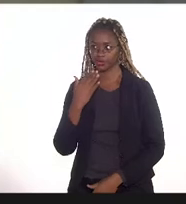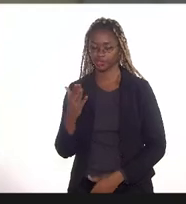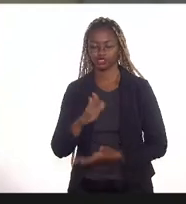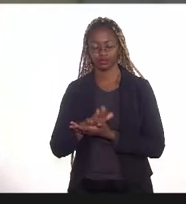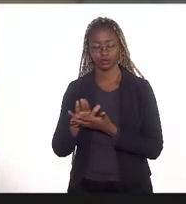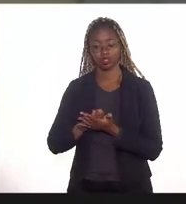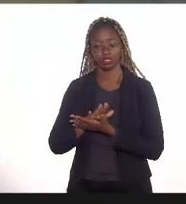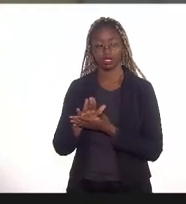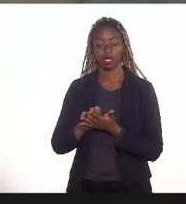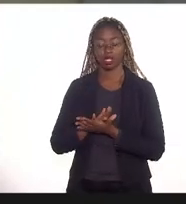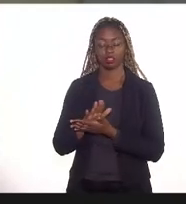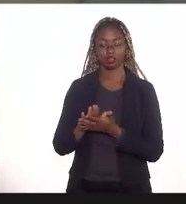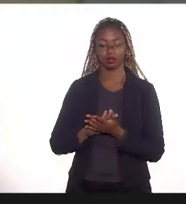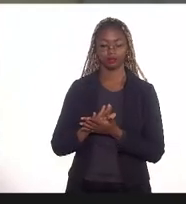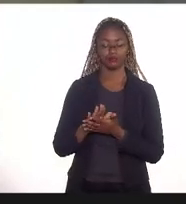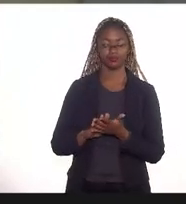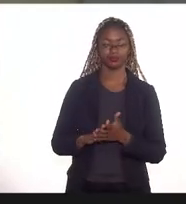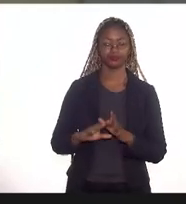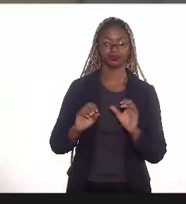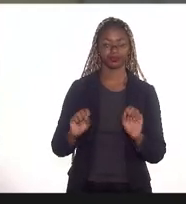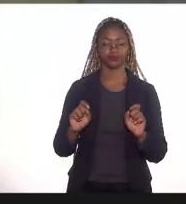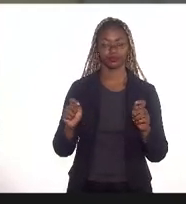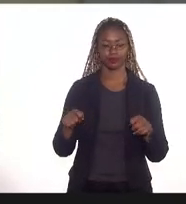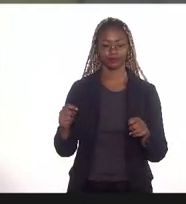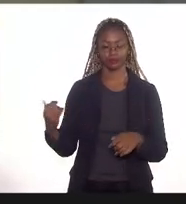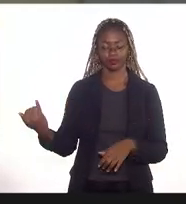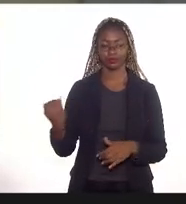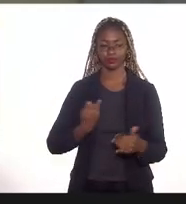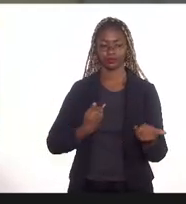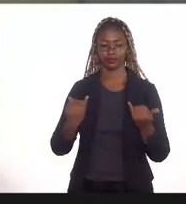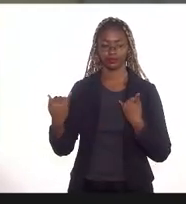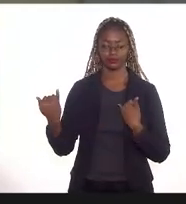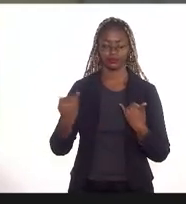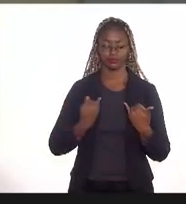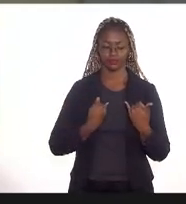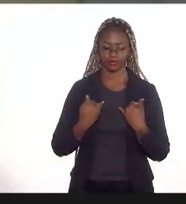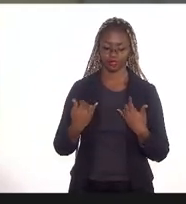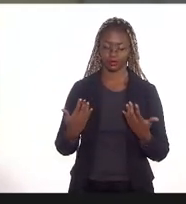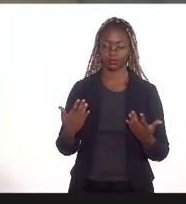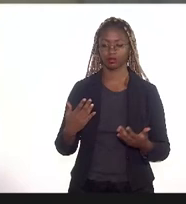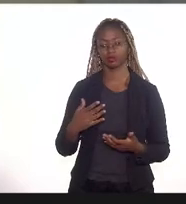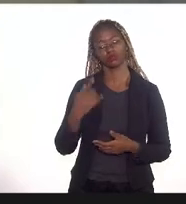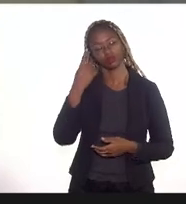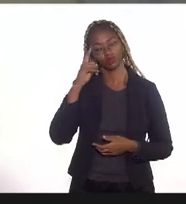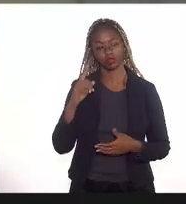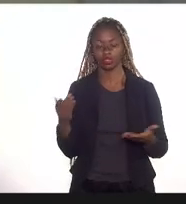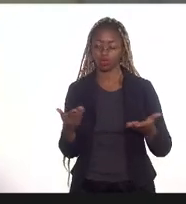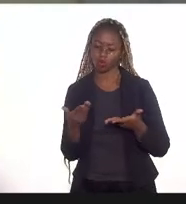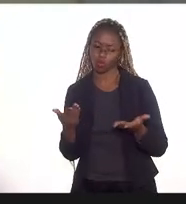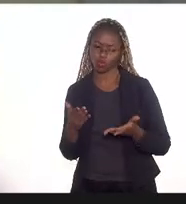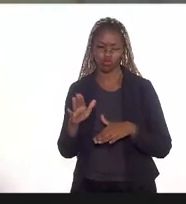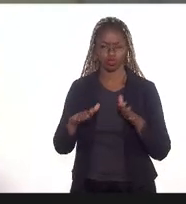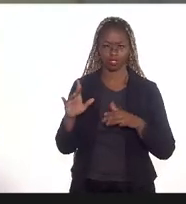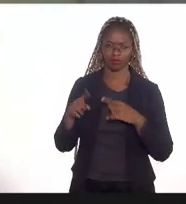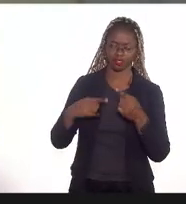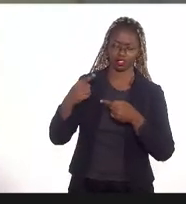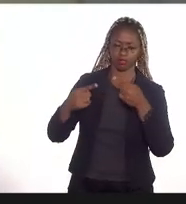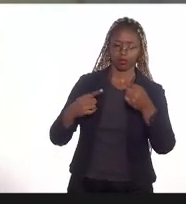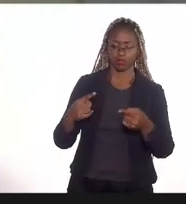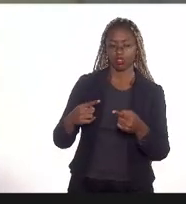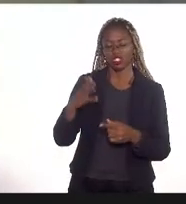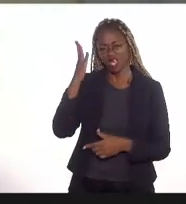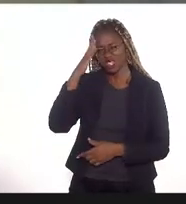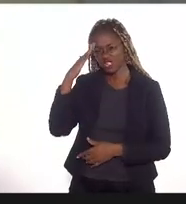O senhor poderia nos informar, se não puder hoje, mas a posteriori, se o